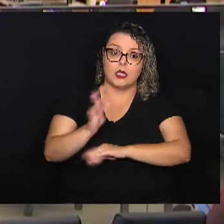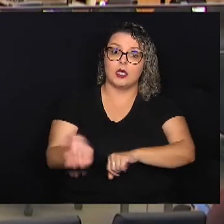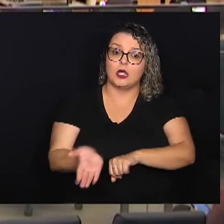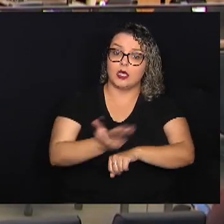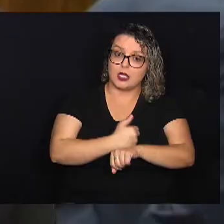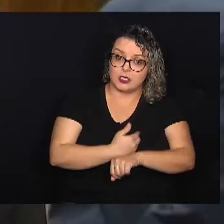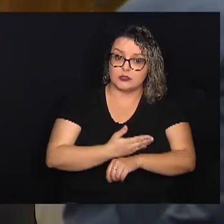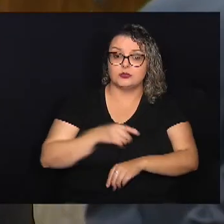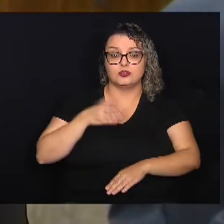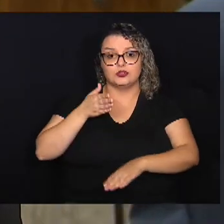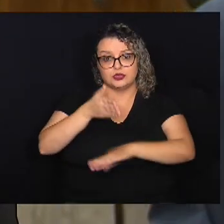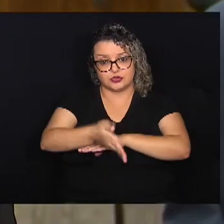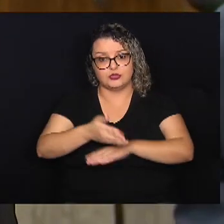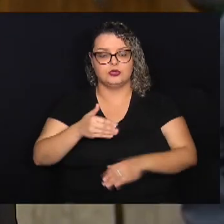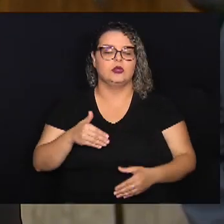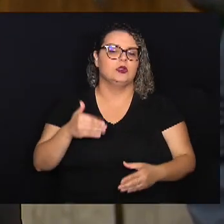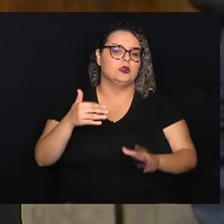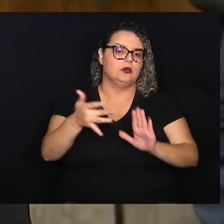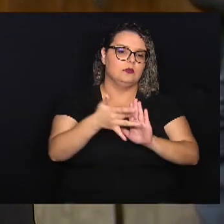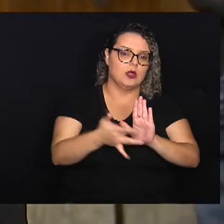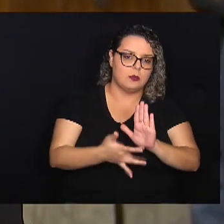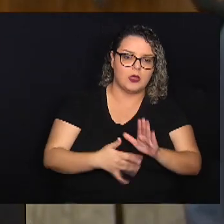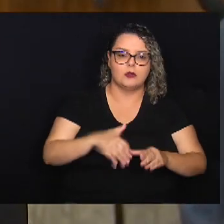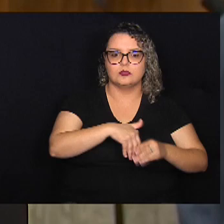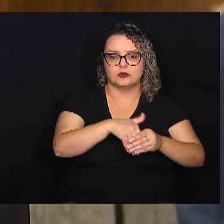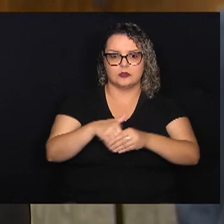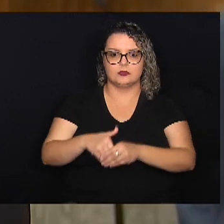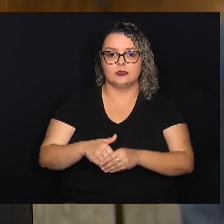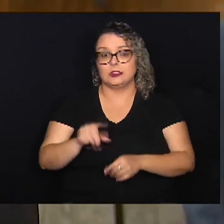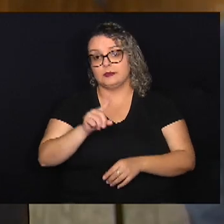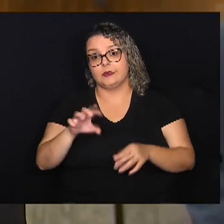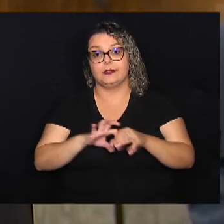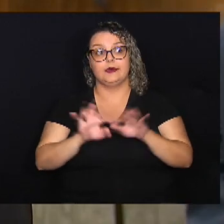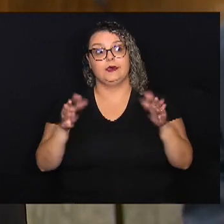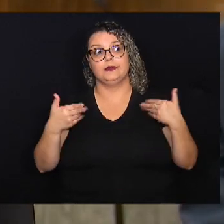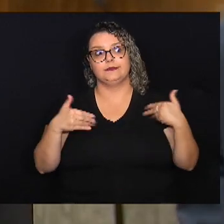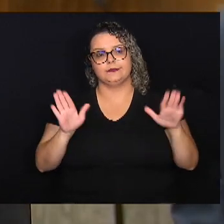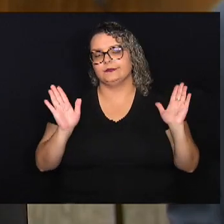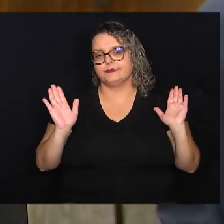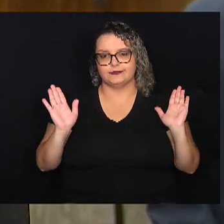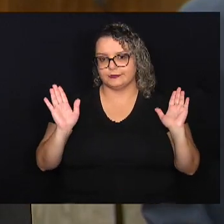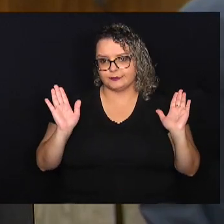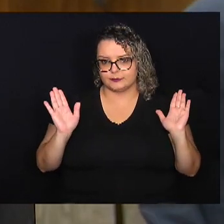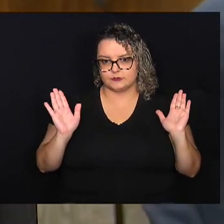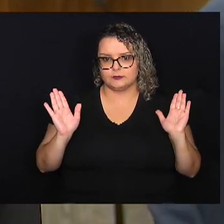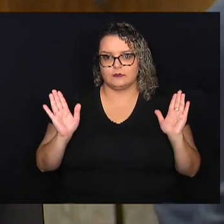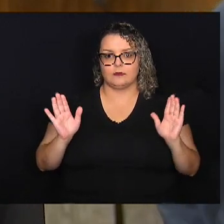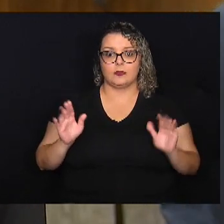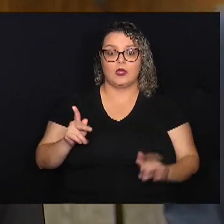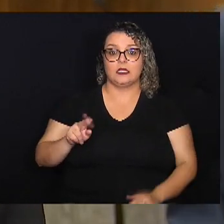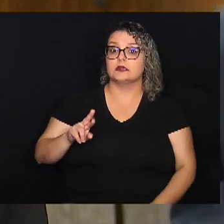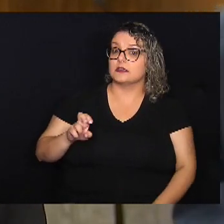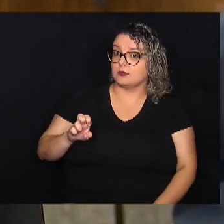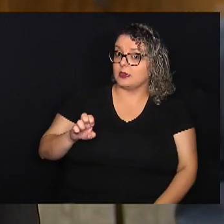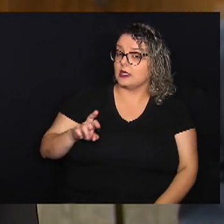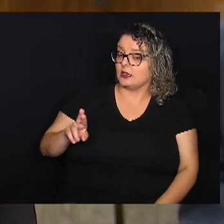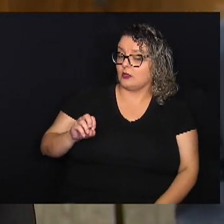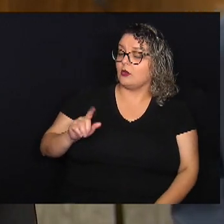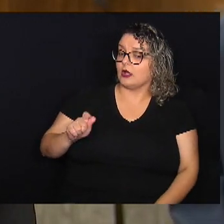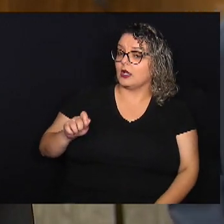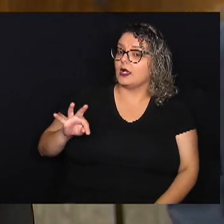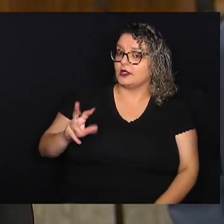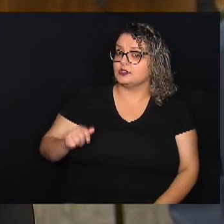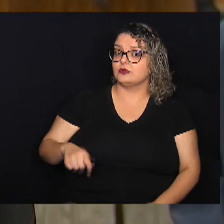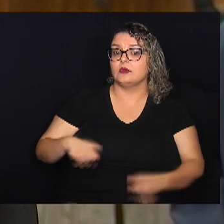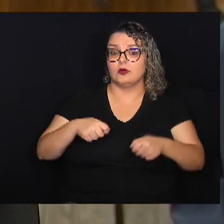para a votação. E aí, para não deixar à vontade assim, essa prerrogativa, se ele tem que